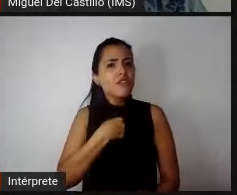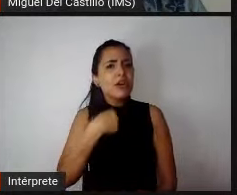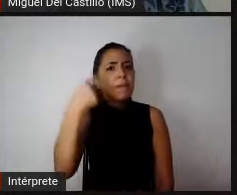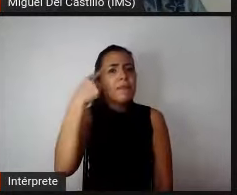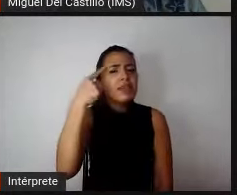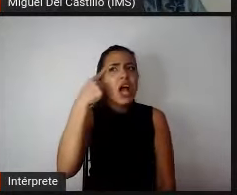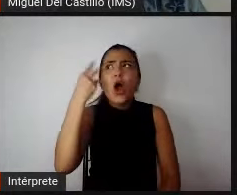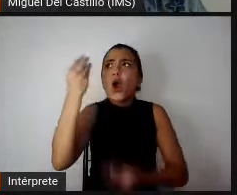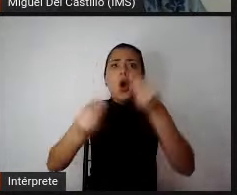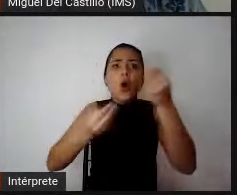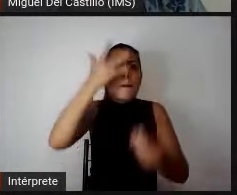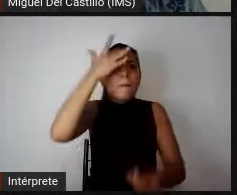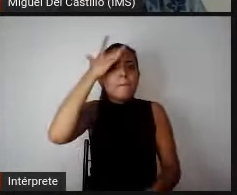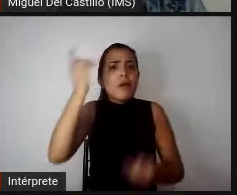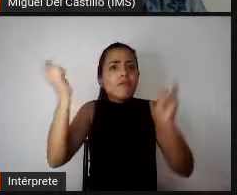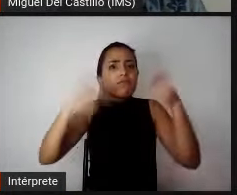lembrar